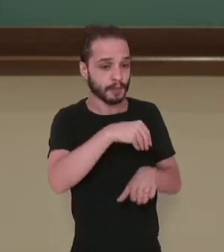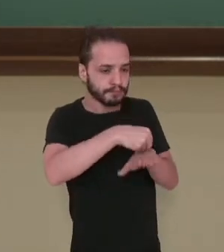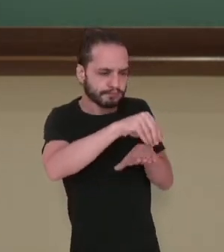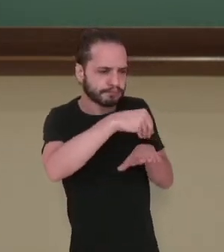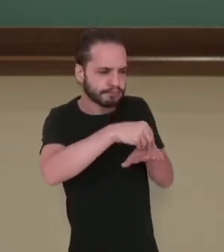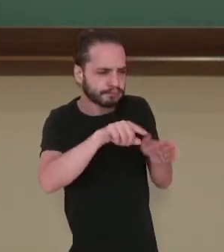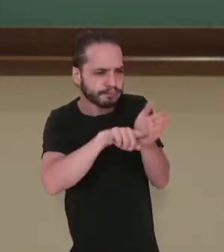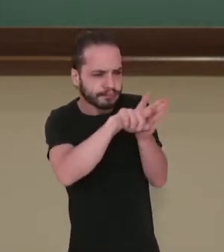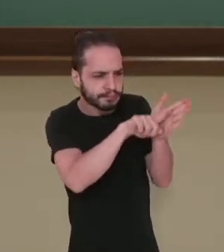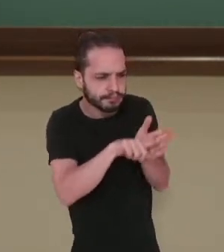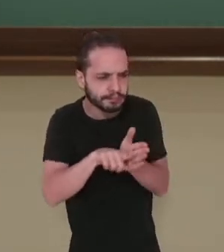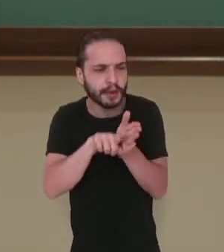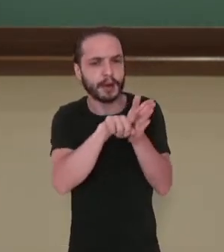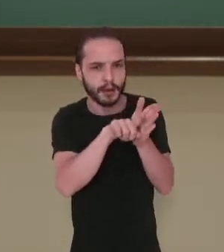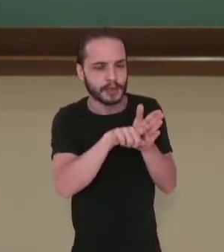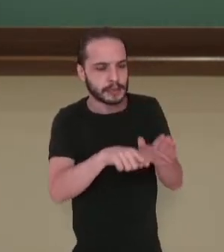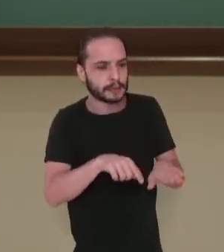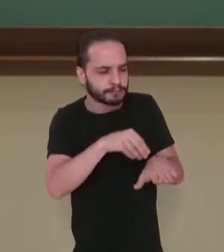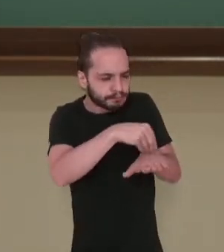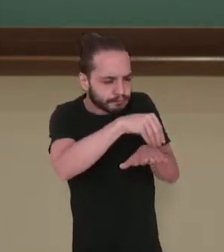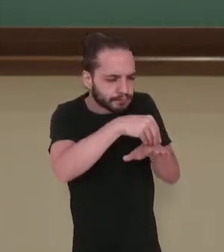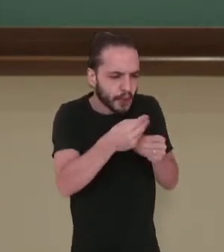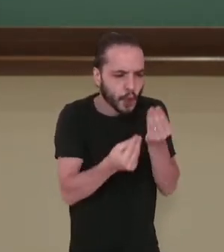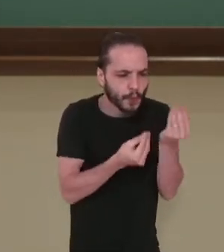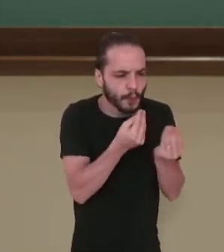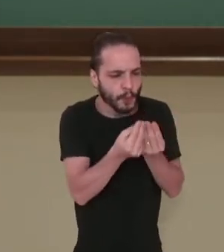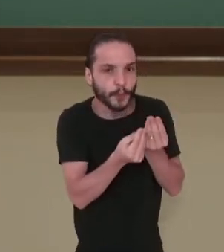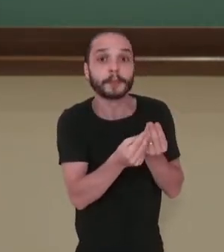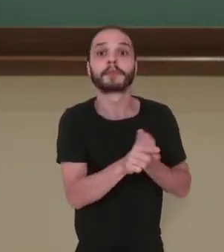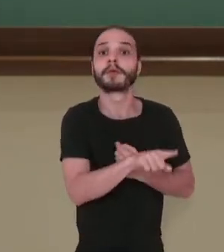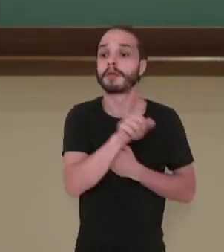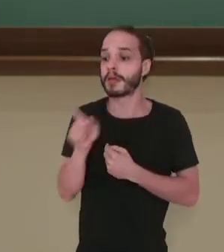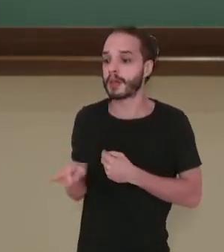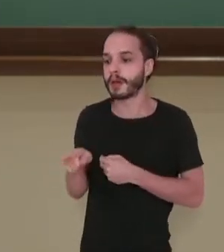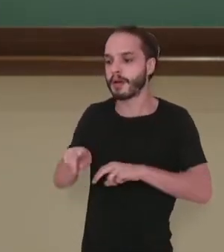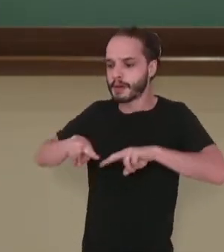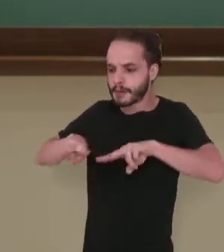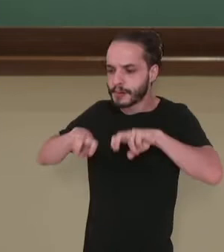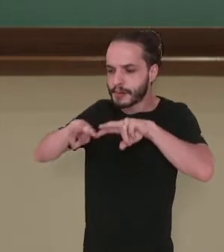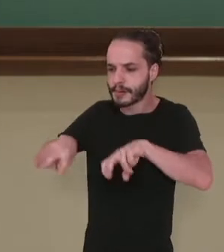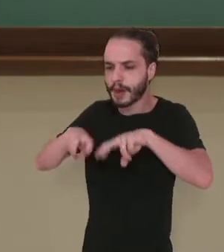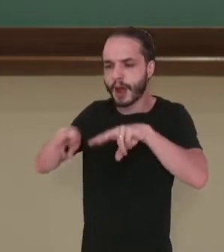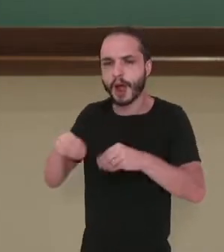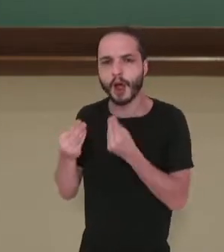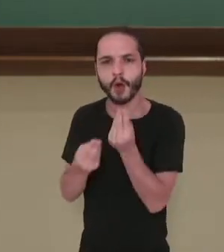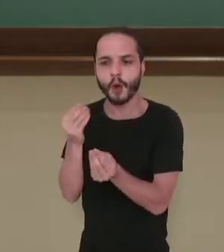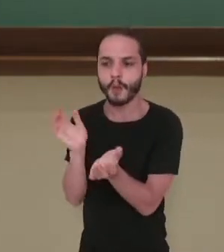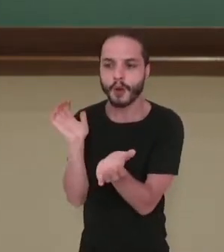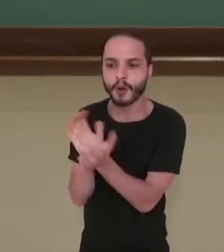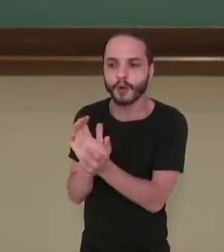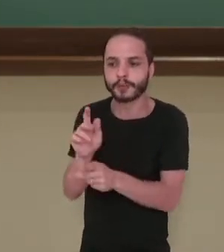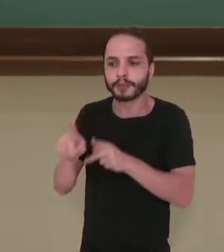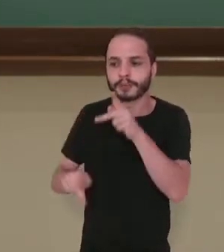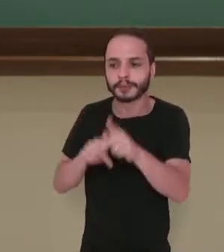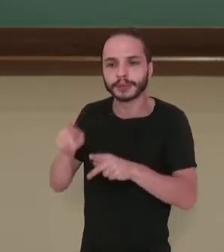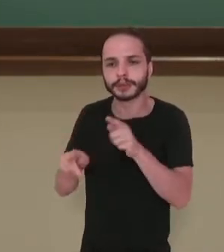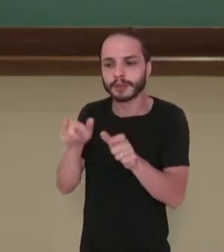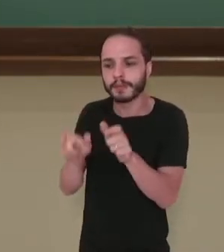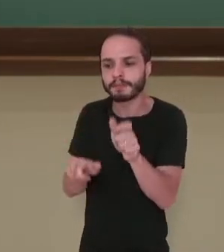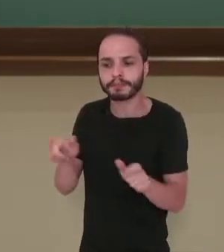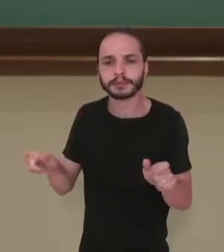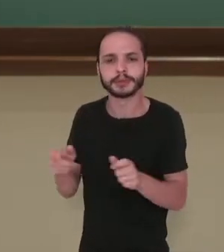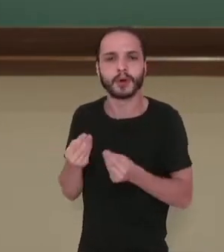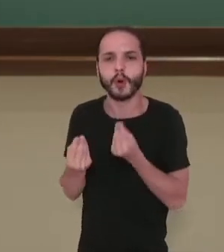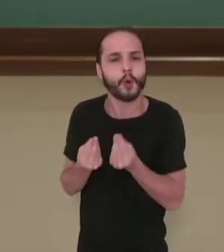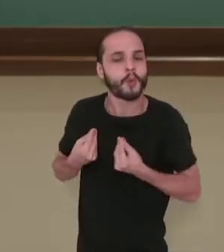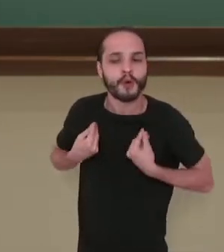e a arqueologia vai nos dar noção como esse grupo vivia, como essas pessoas viviam. E aí,